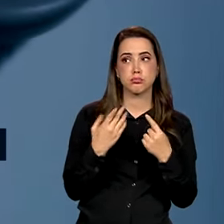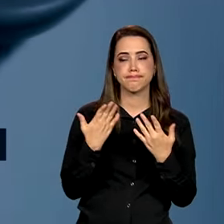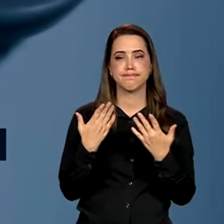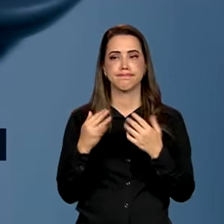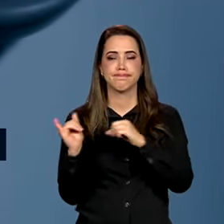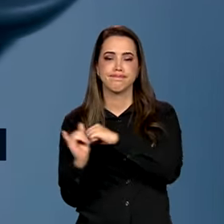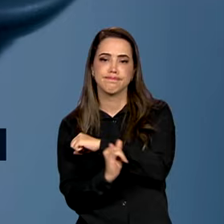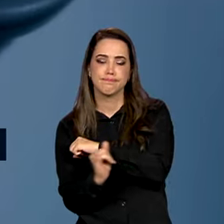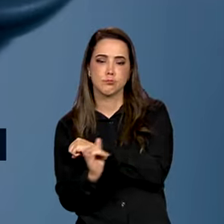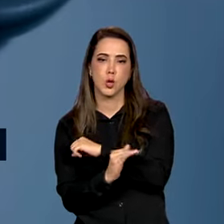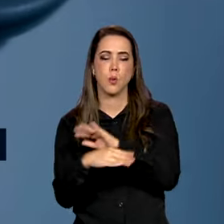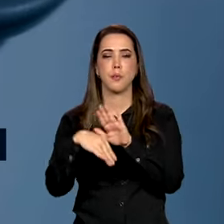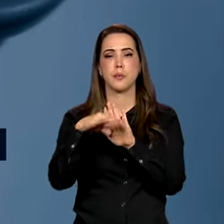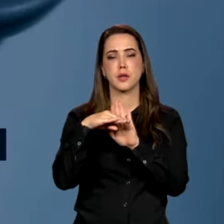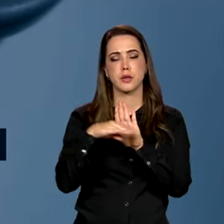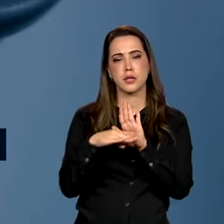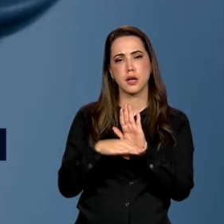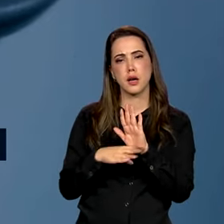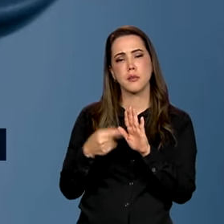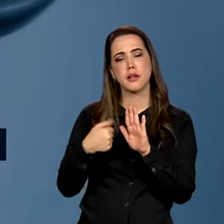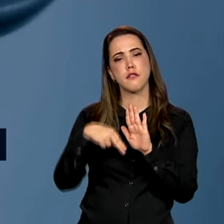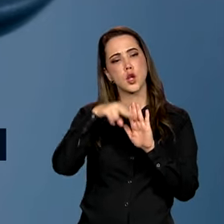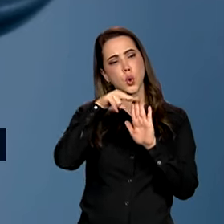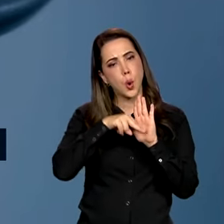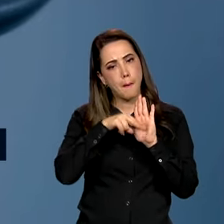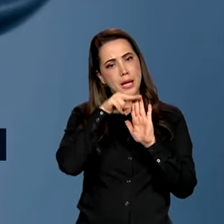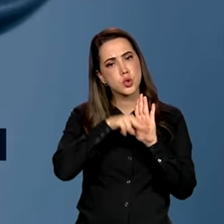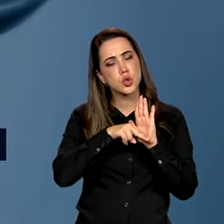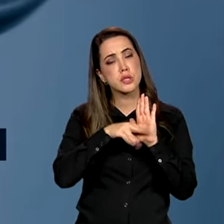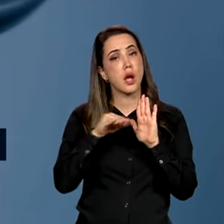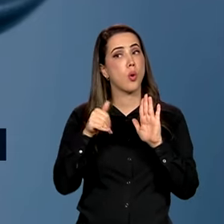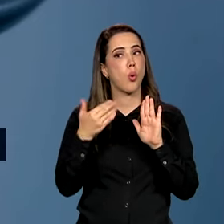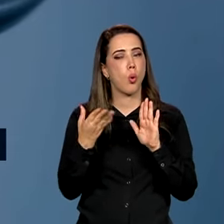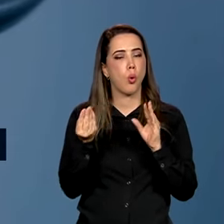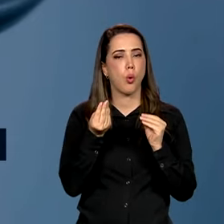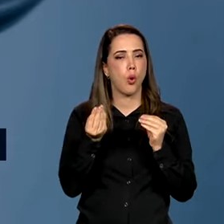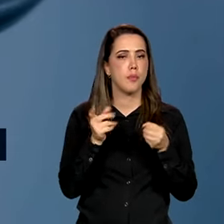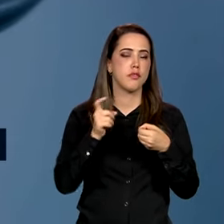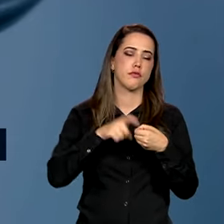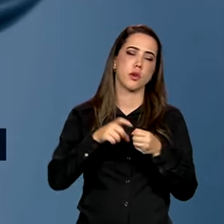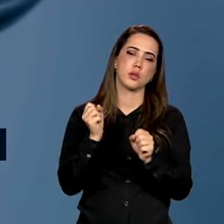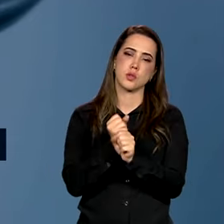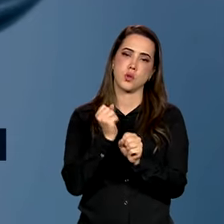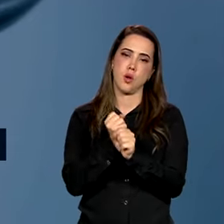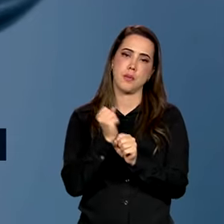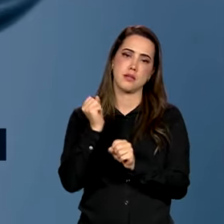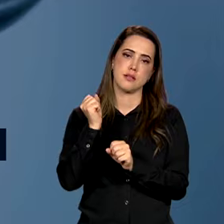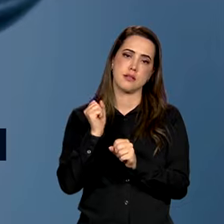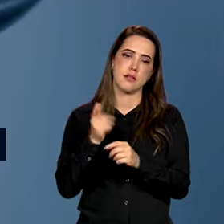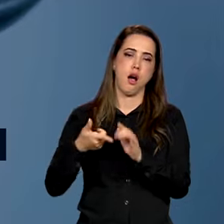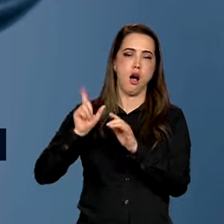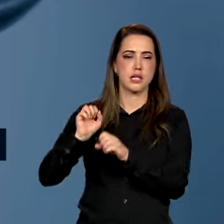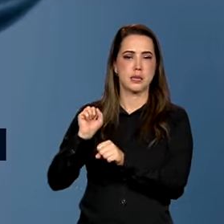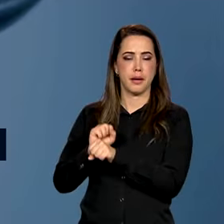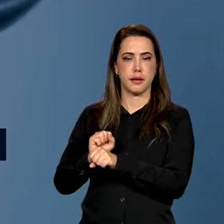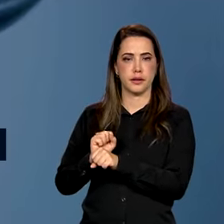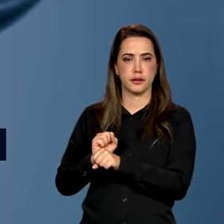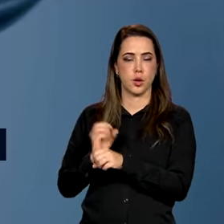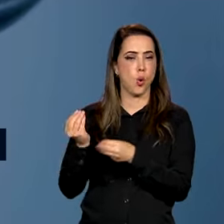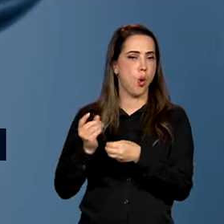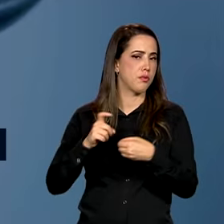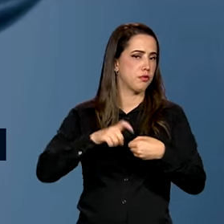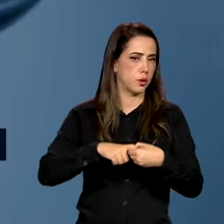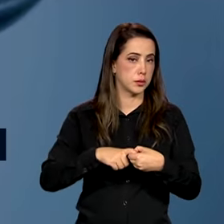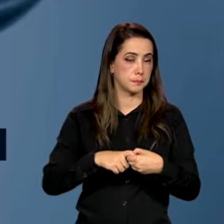o programa que vai orientar a retomada e conclusão de obras no Brasil segundo o ministro da casa